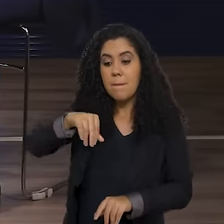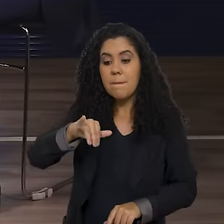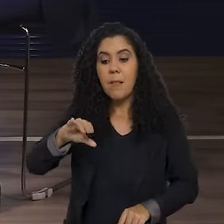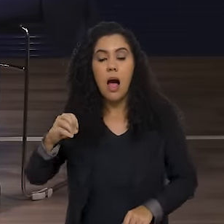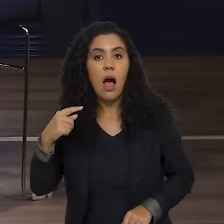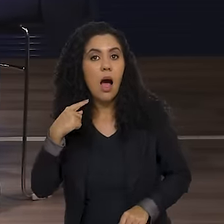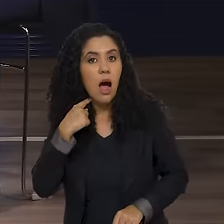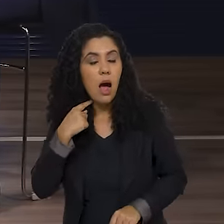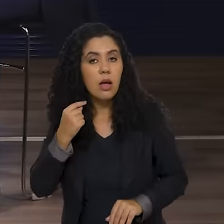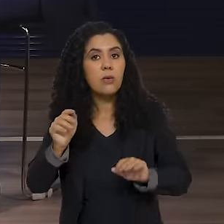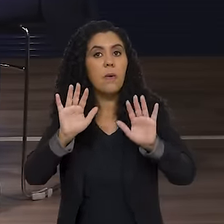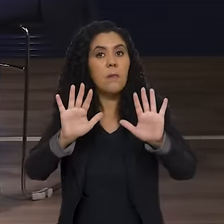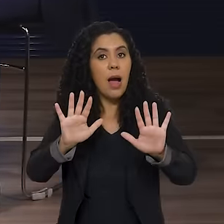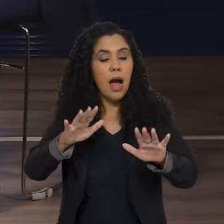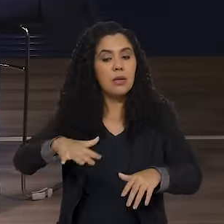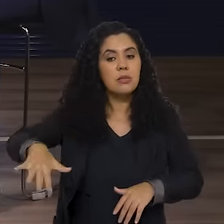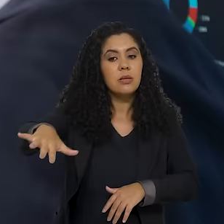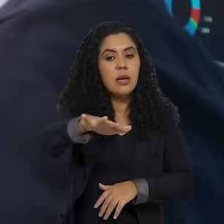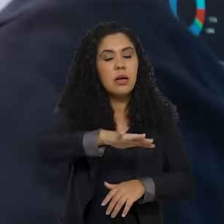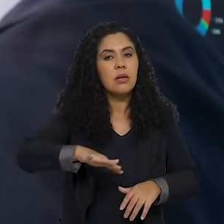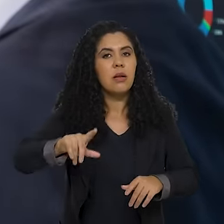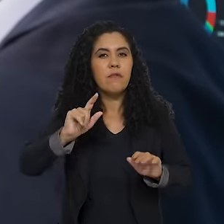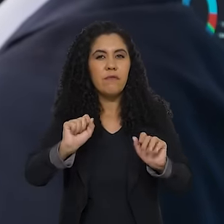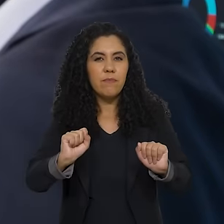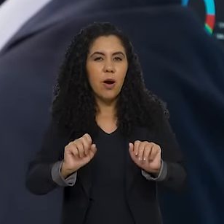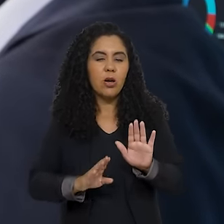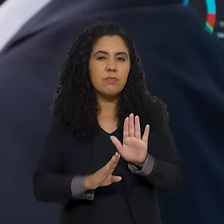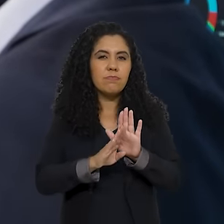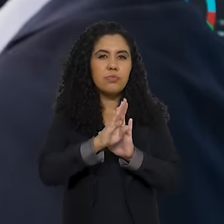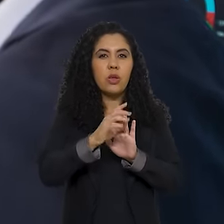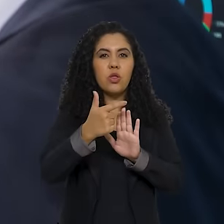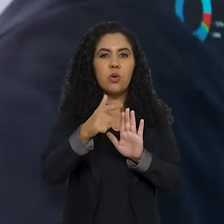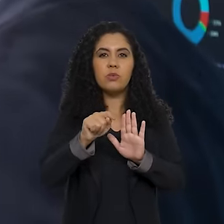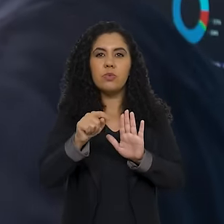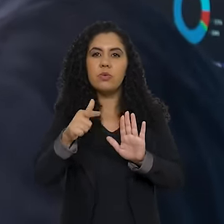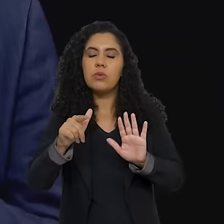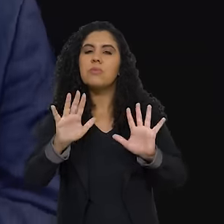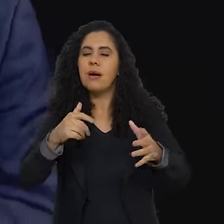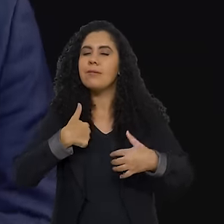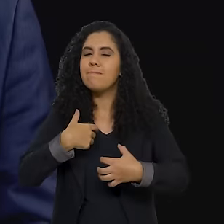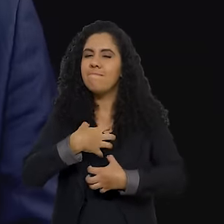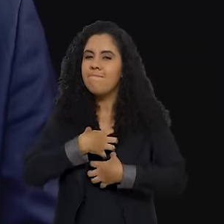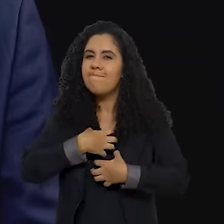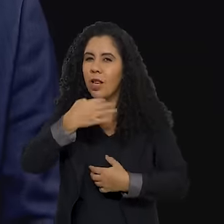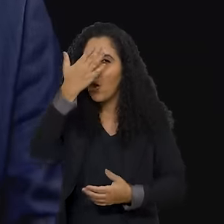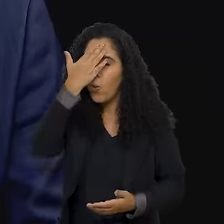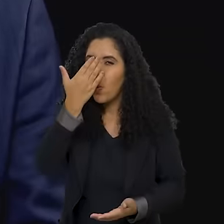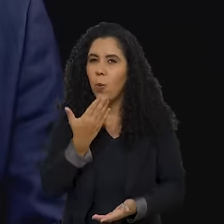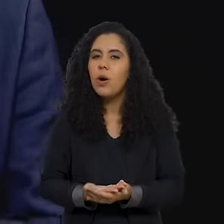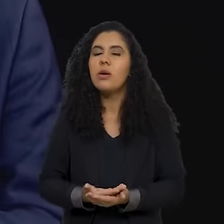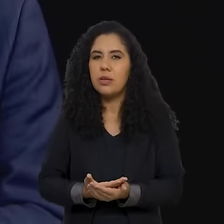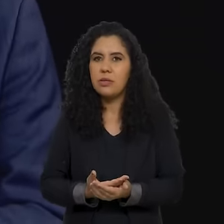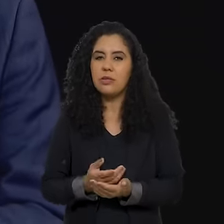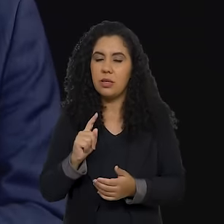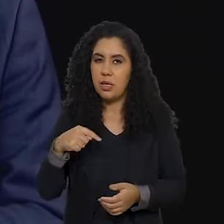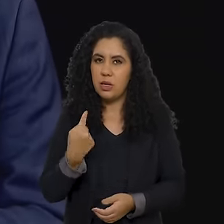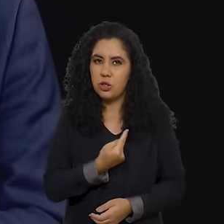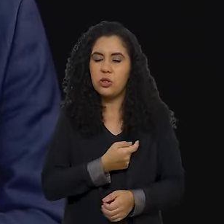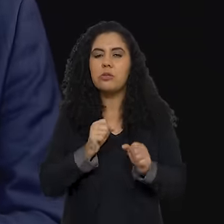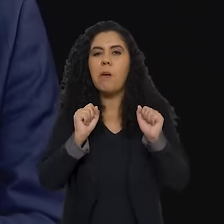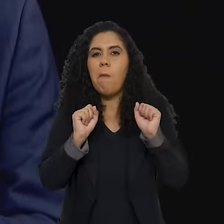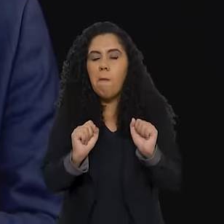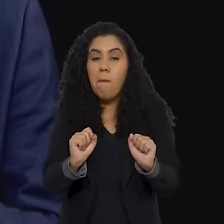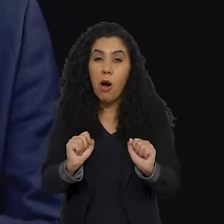o mercado já está dizendo que o Brasil vai crescer 2,2. Então, eu estou muito confiante de que a